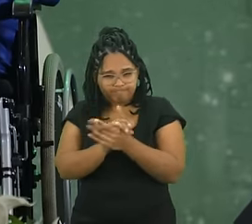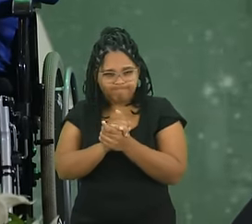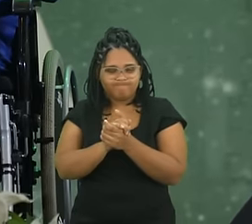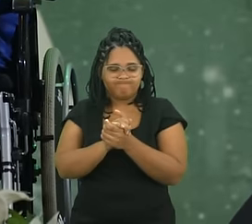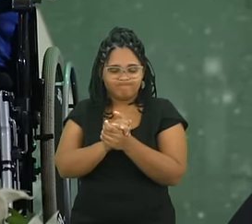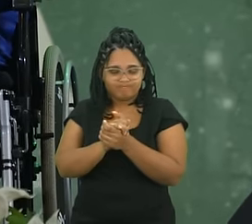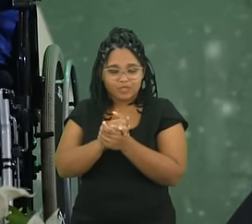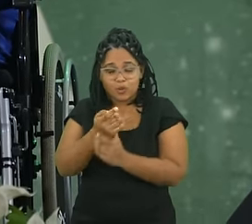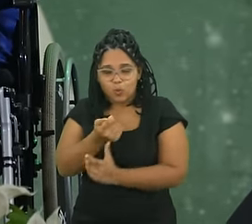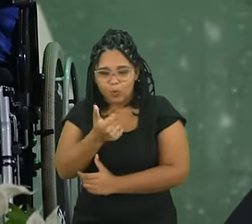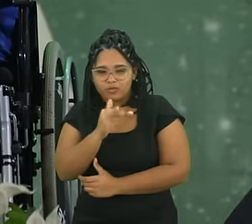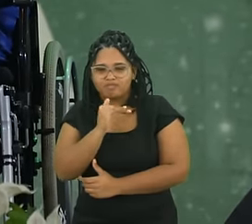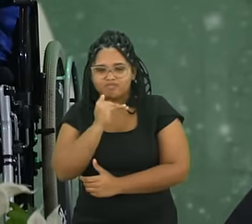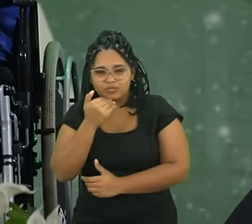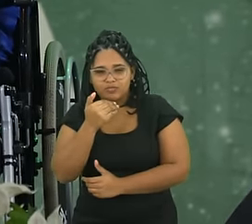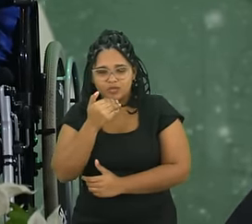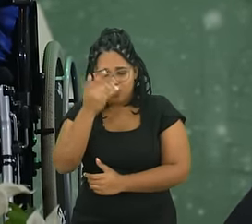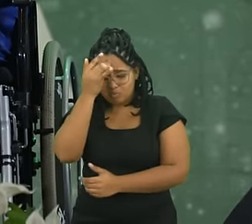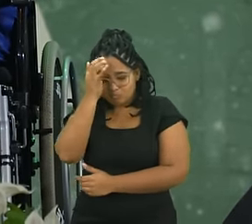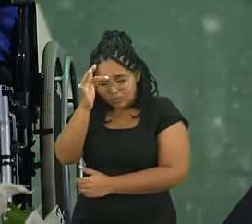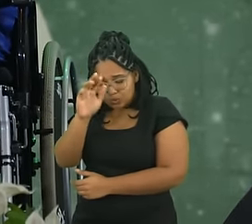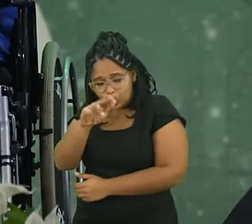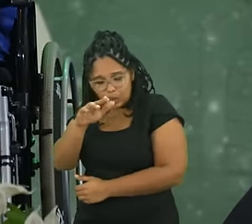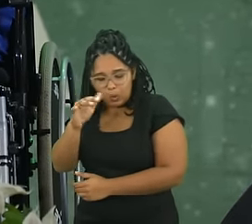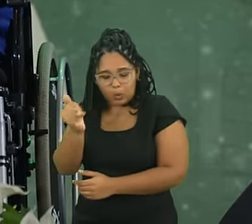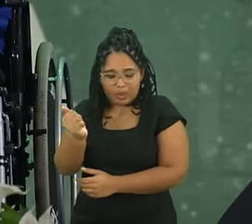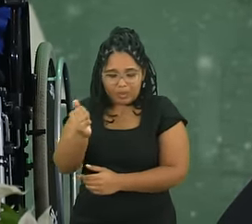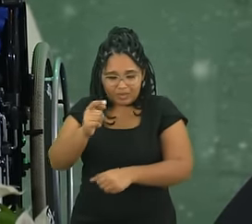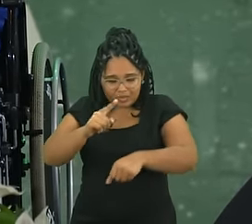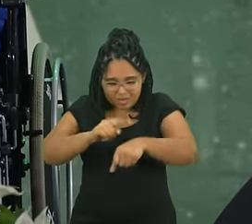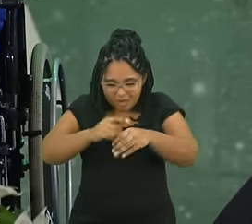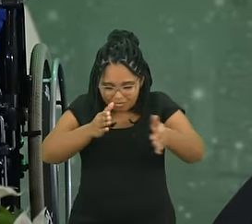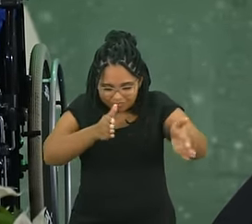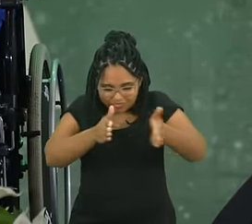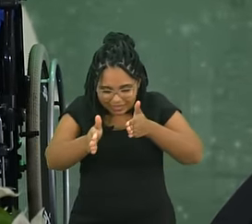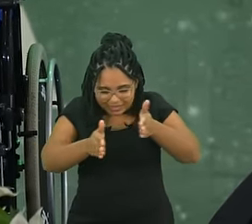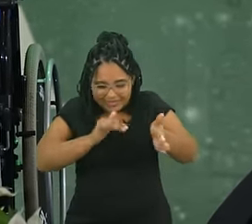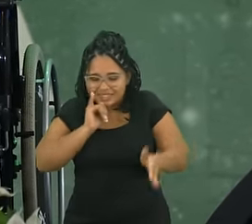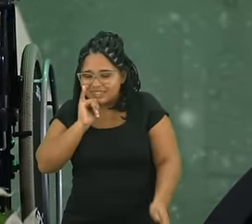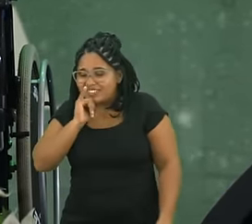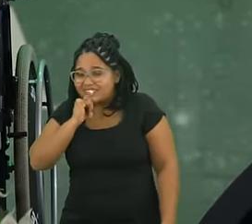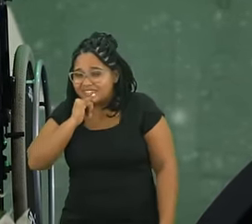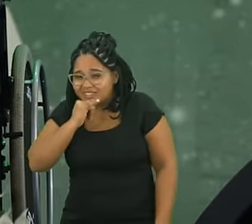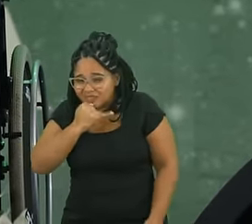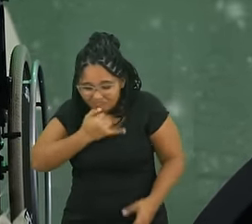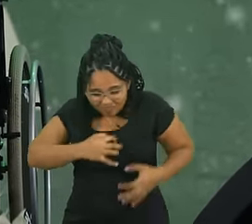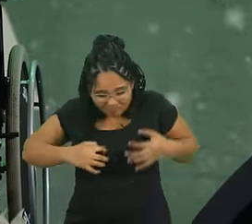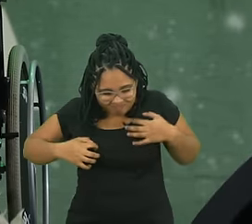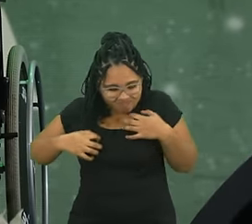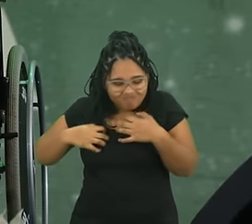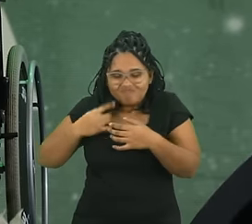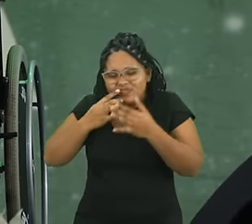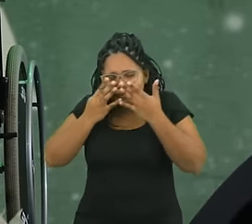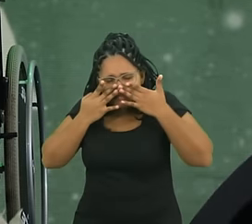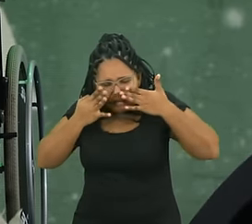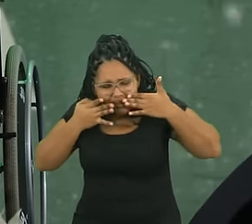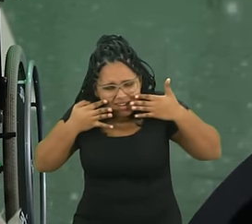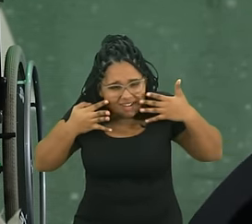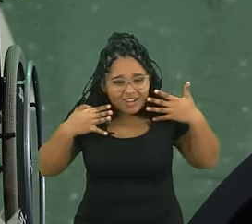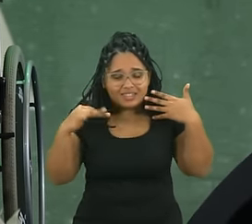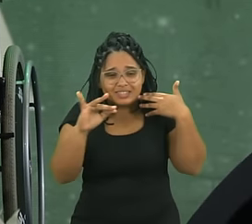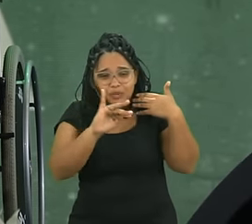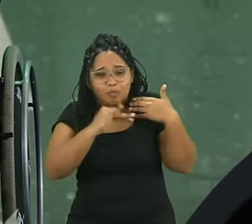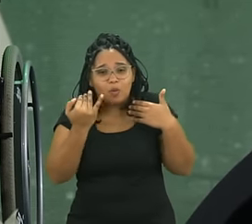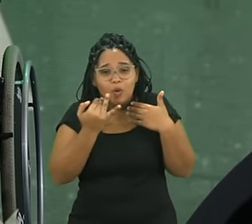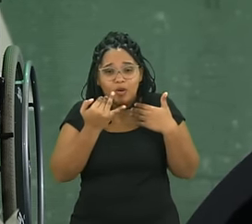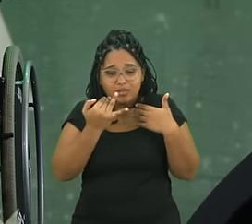imaginaria isso. Aquele momento de turbulência, de momentos de tristeza, de choro, de morte. Aquele momento a